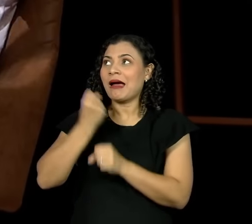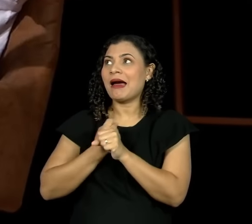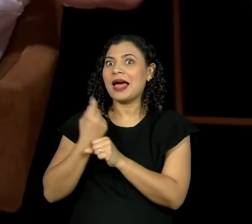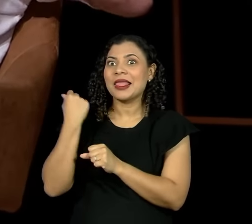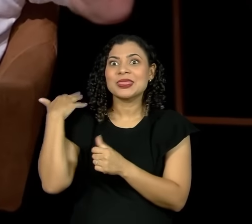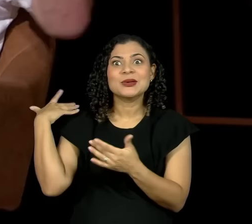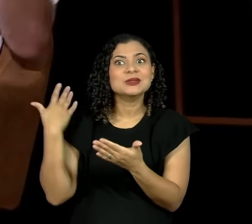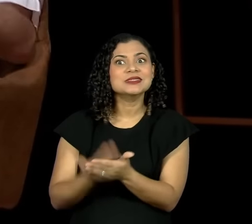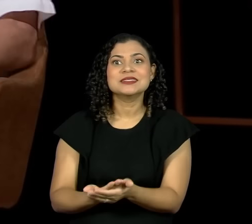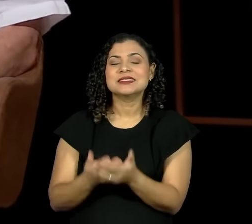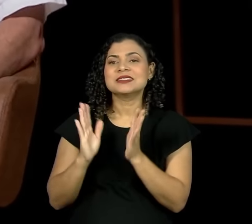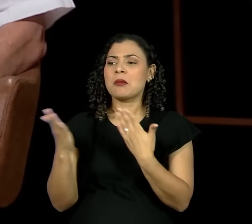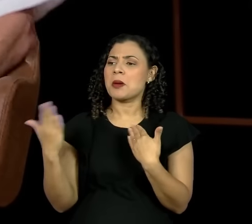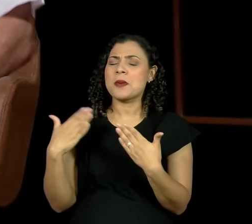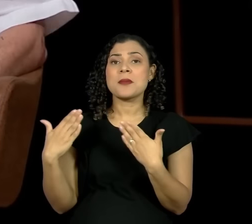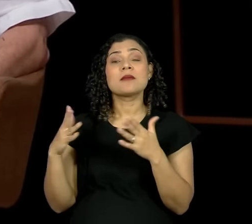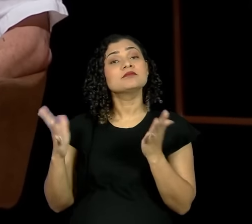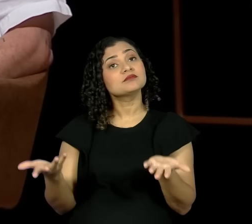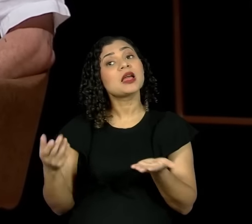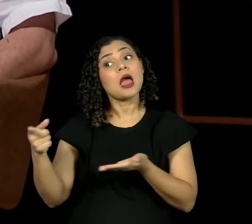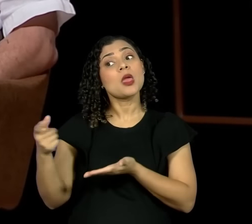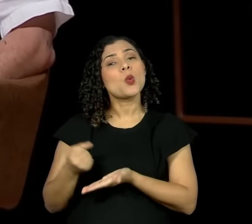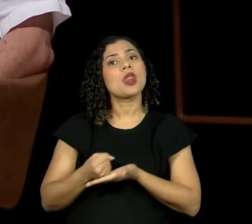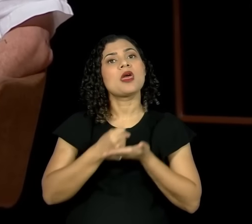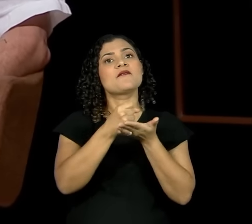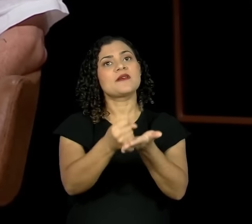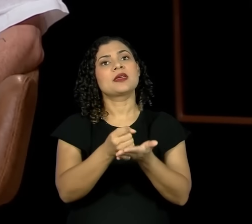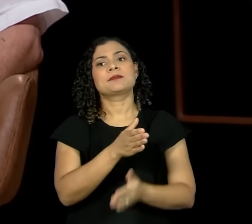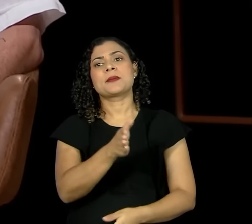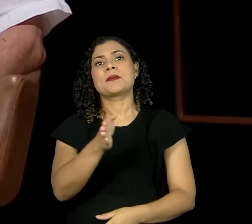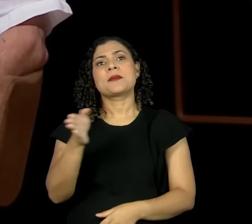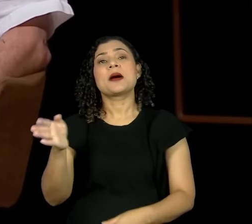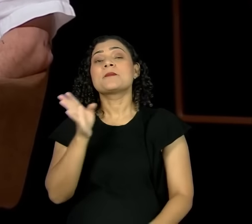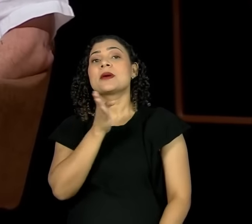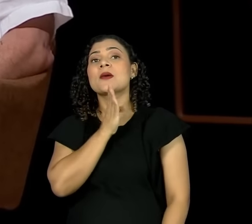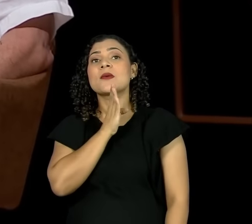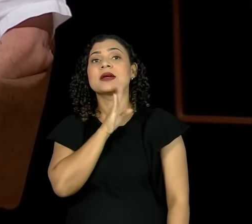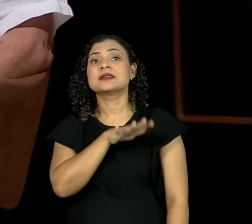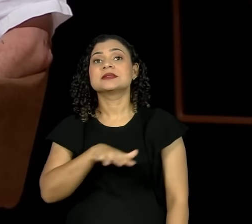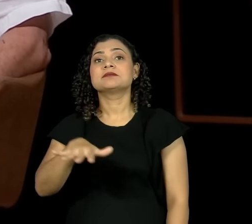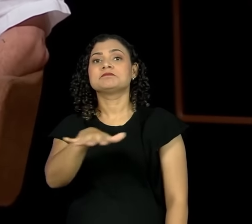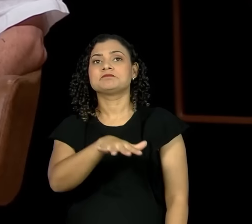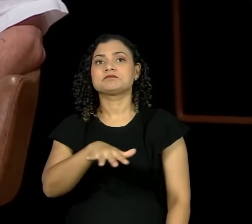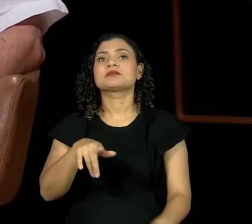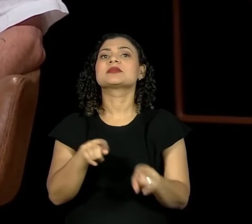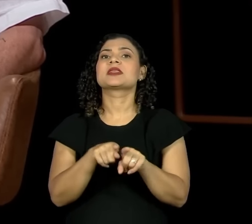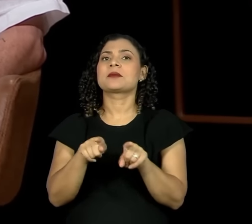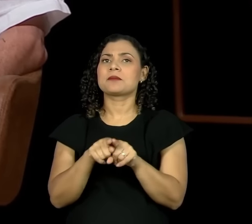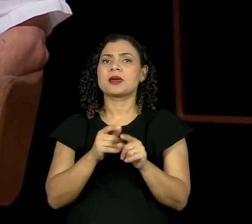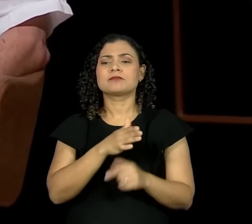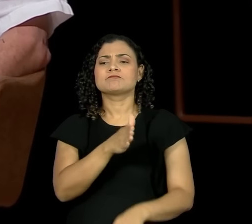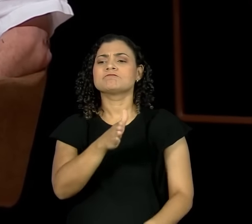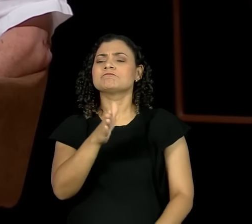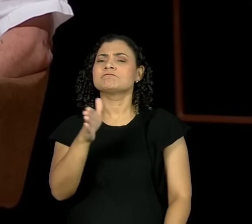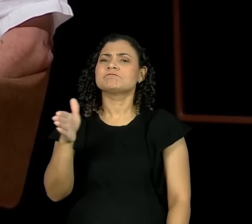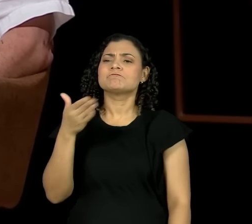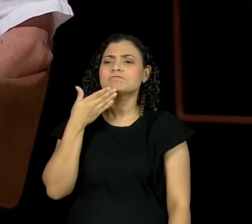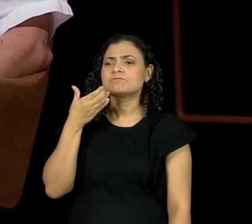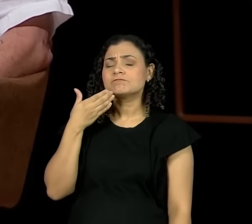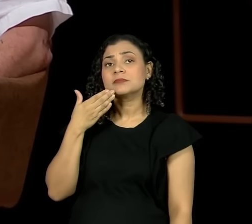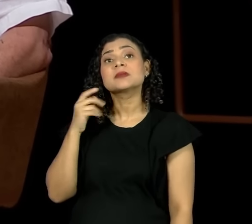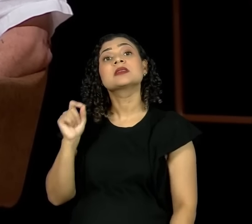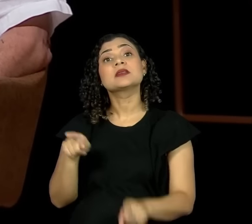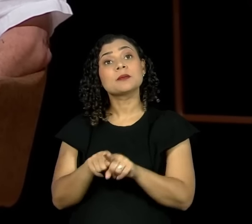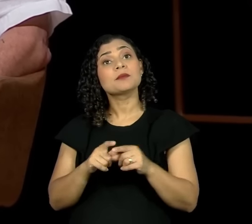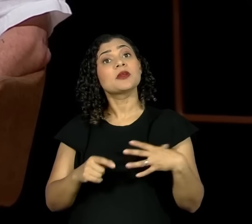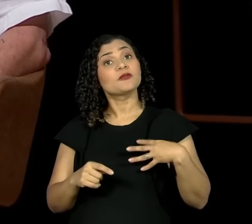falando tal não sei o quê levei ela para conhecer o o aa Hum E que foi um dia que eu